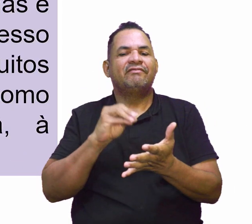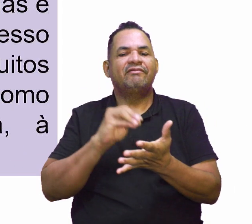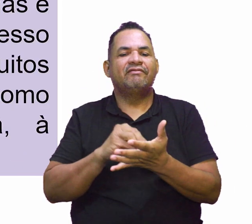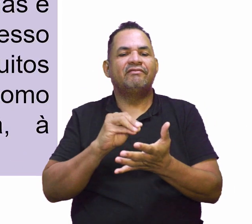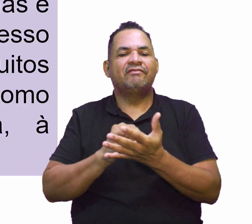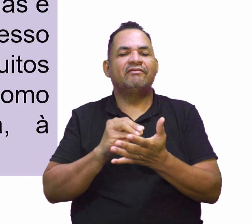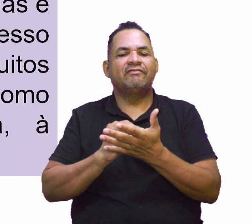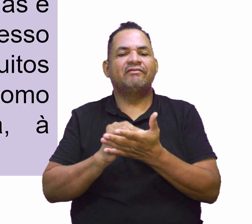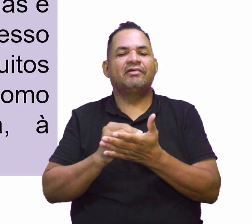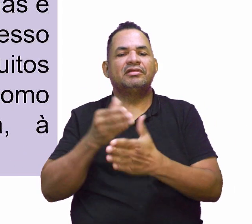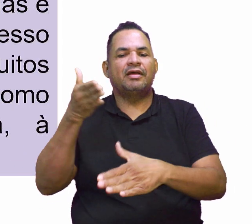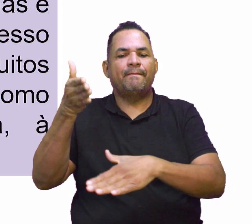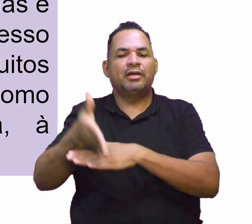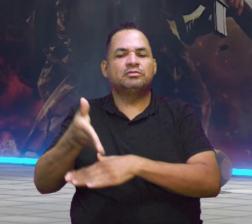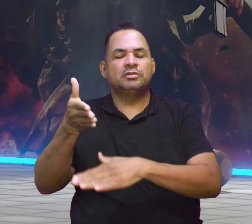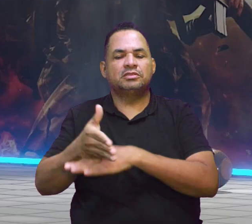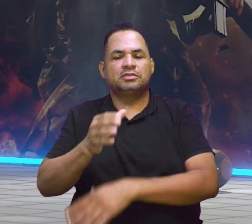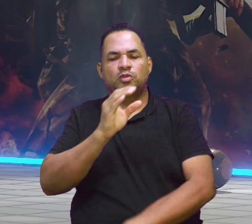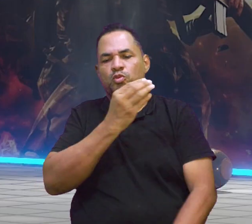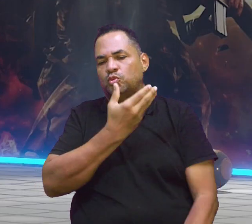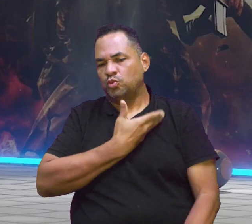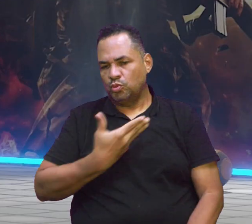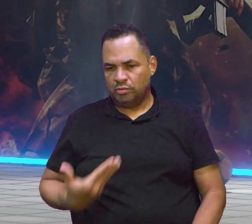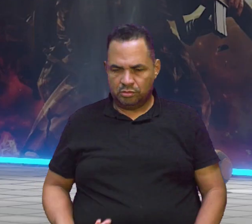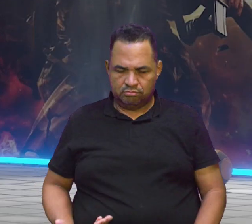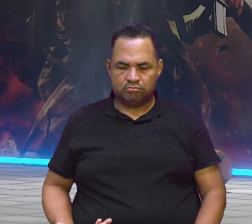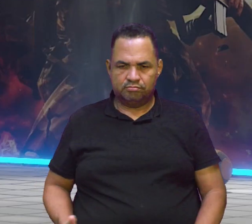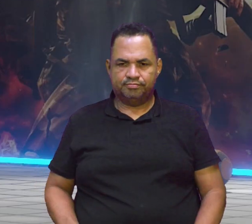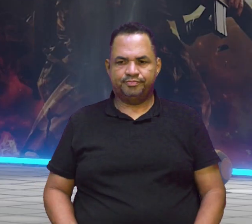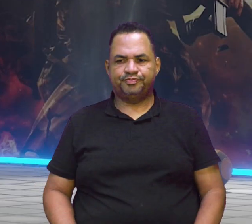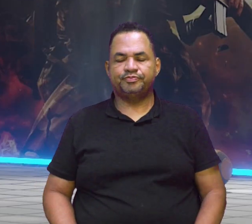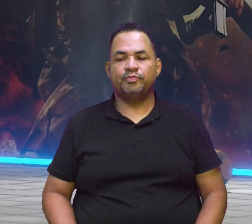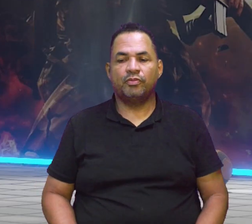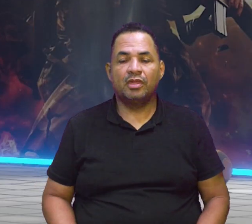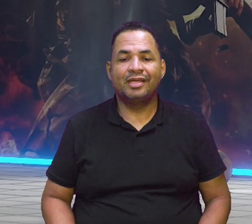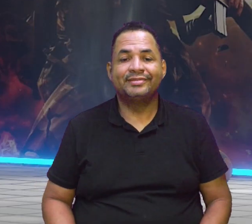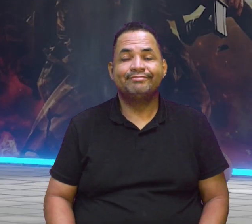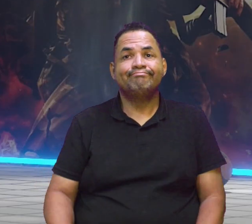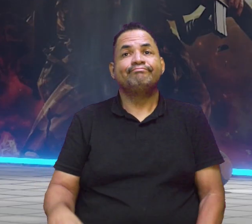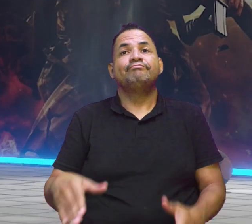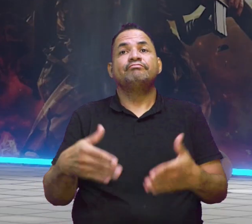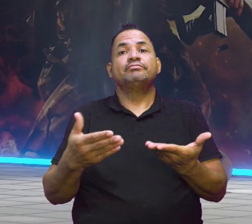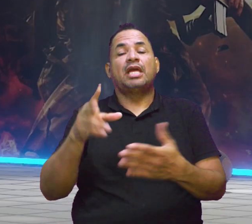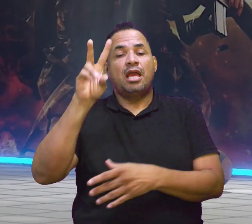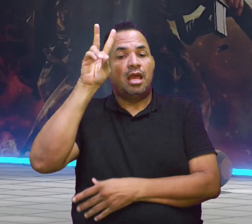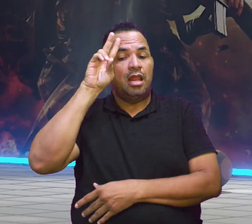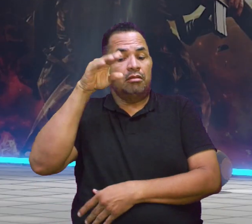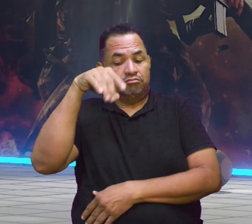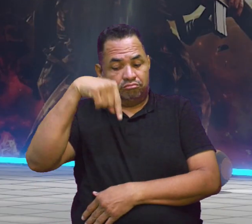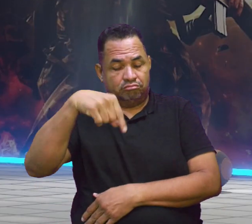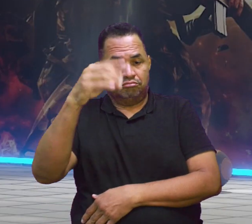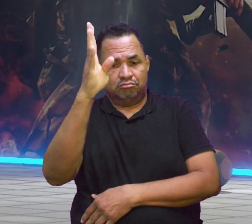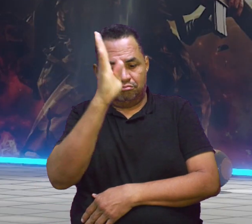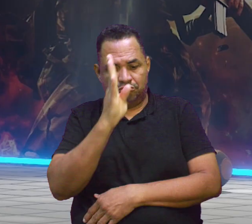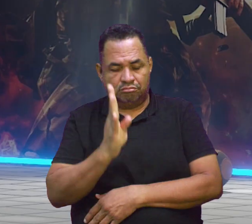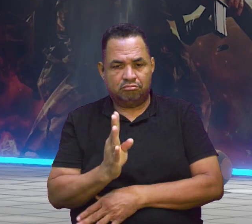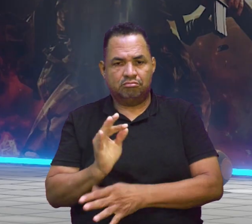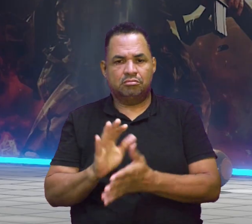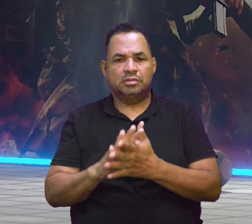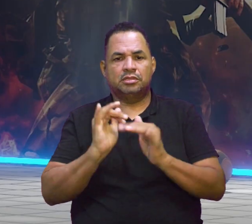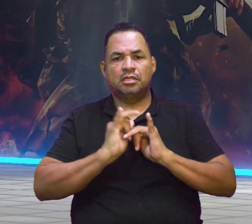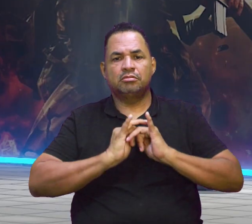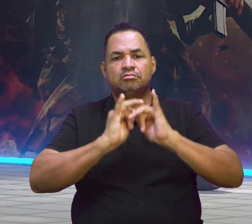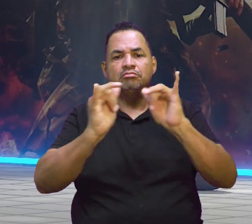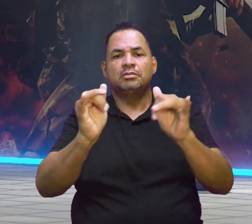Estado. Então, vocês lembram que eu falei que aqui no Brasil, durante a proclamação da